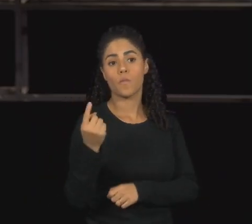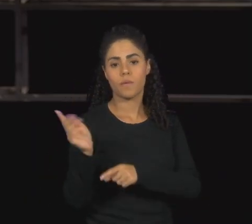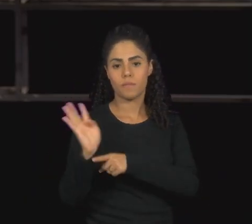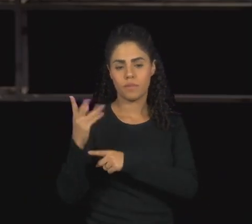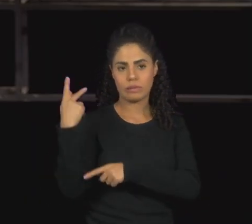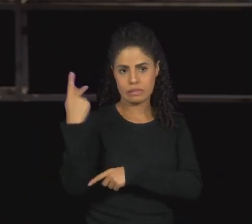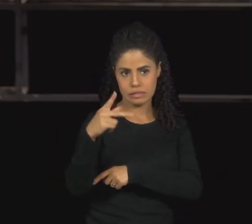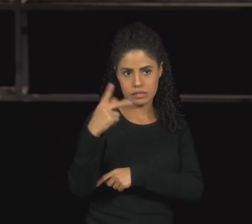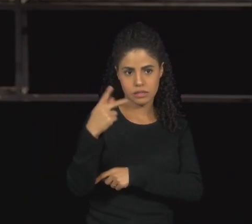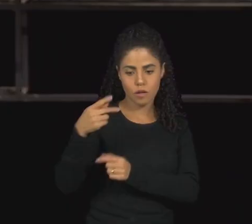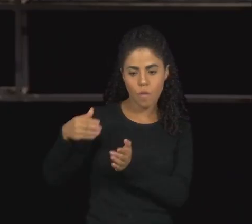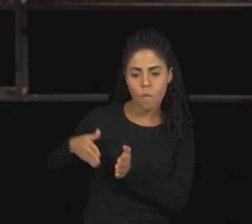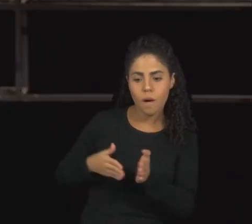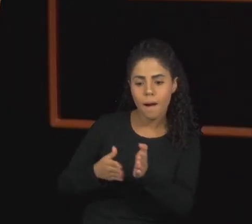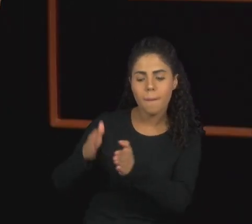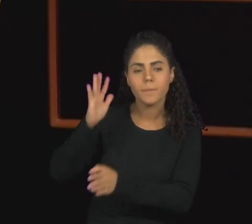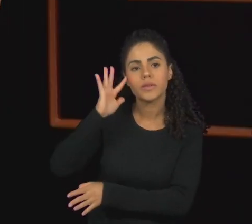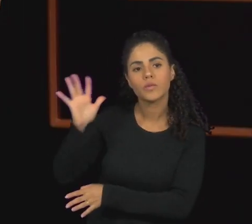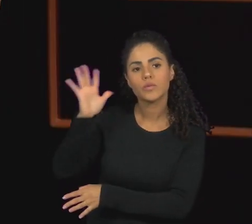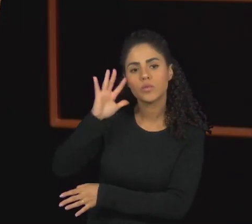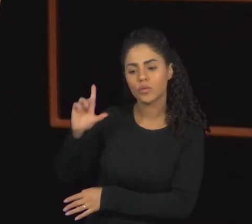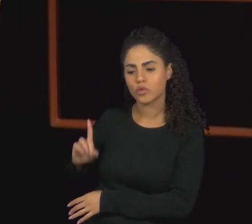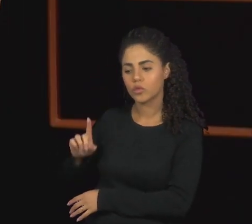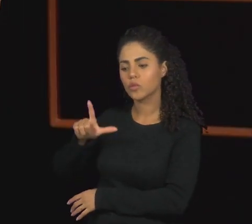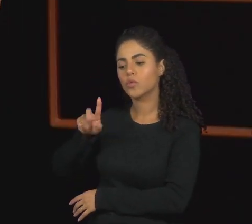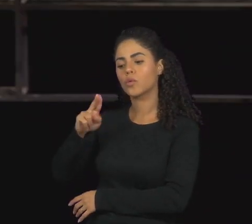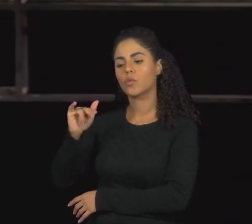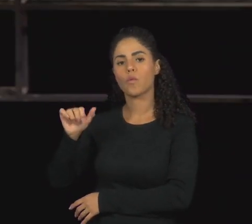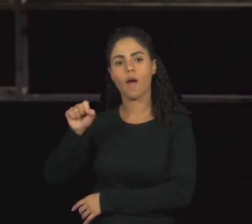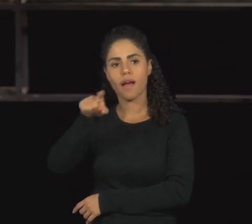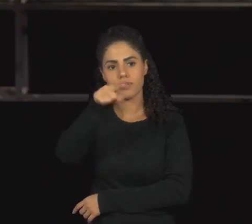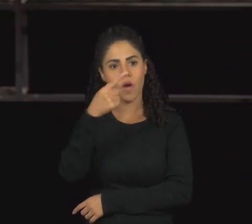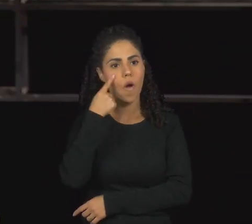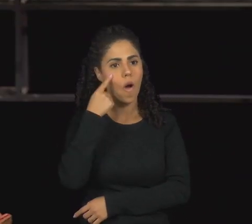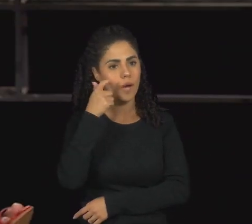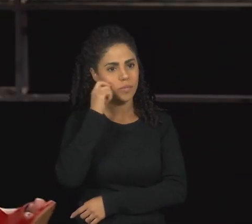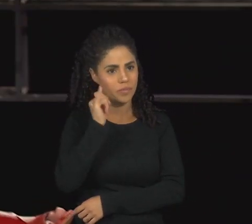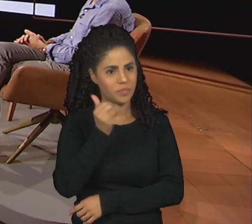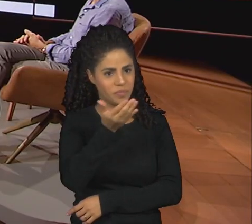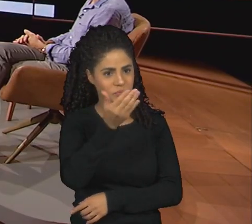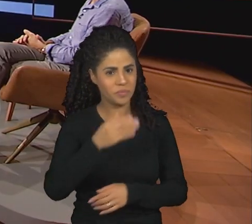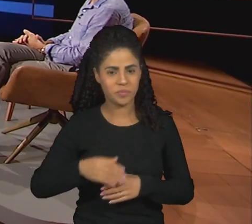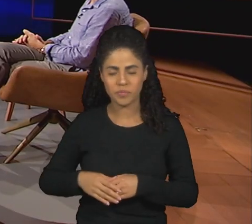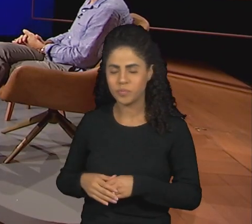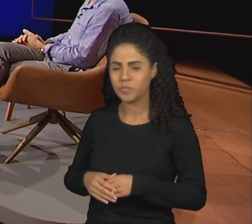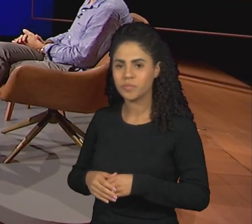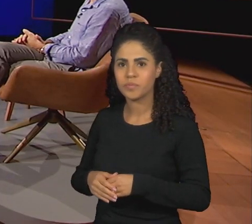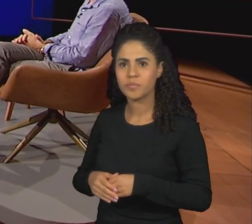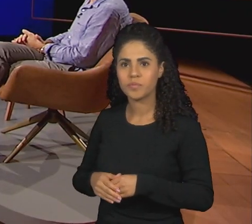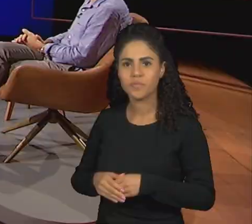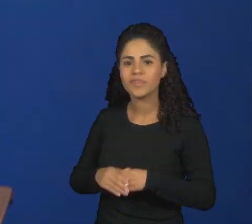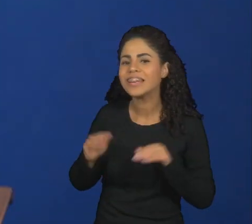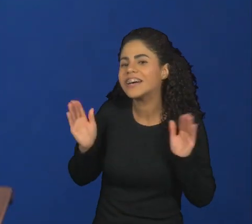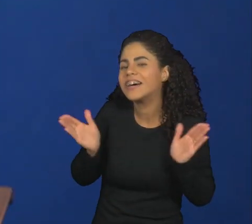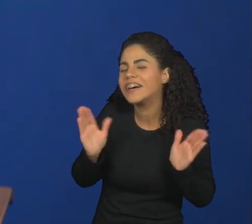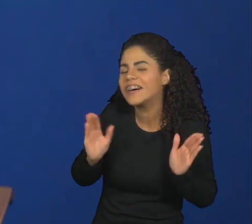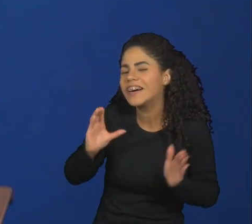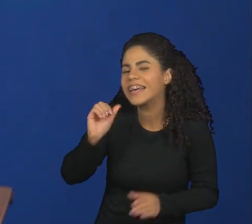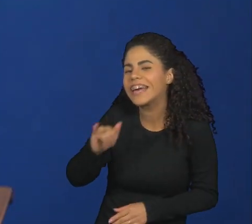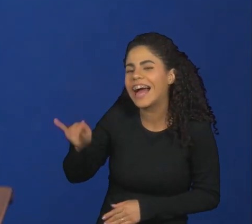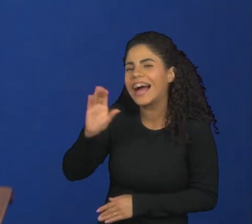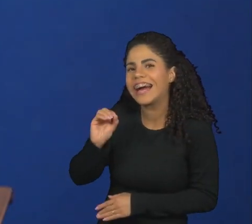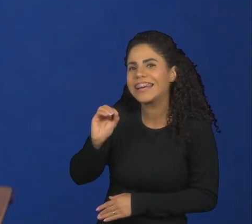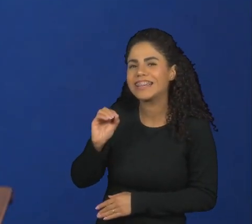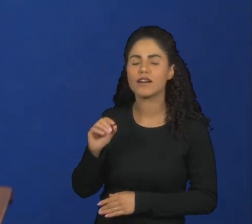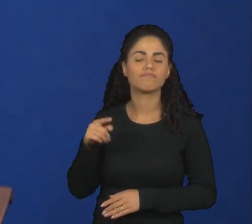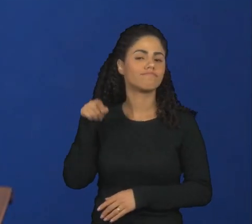Caminho dos Sonhos, direção do Lucas Amberg. Foi. Mas olha só quem abre esse assunto. Caio, olha, o